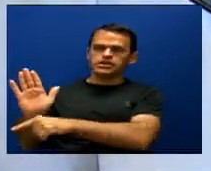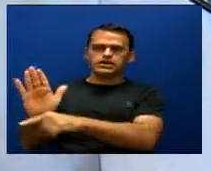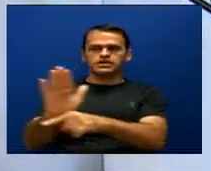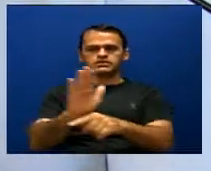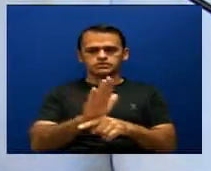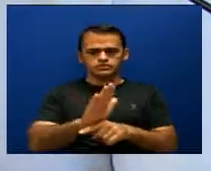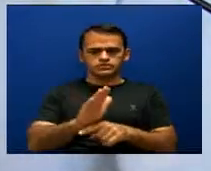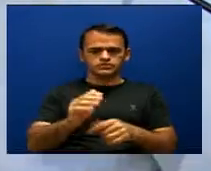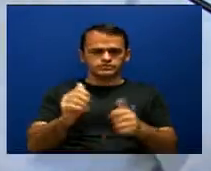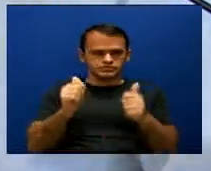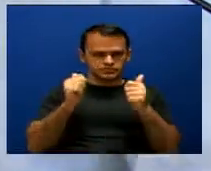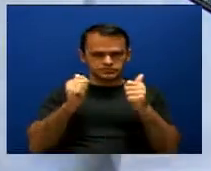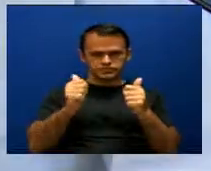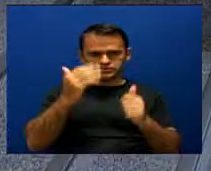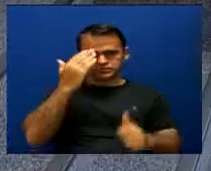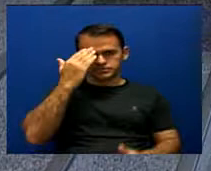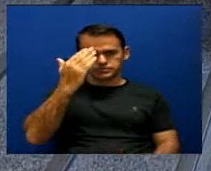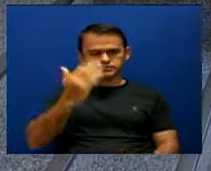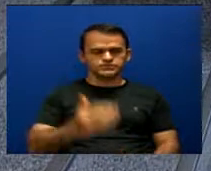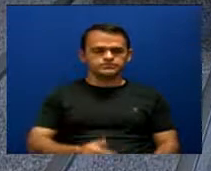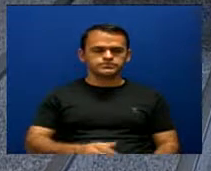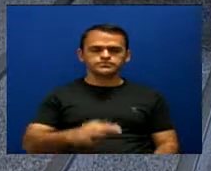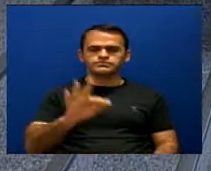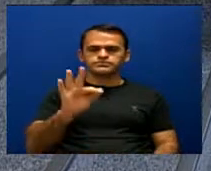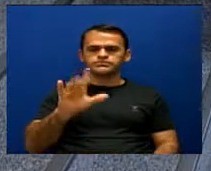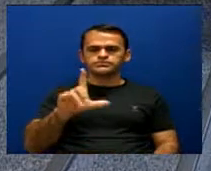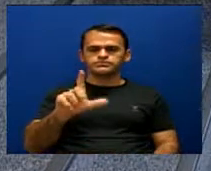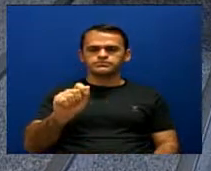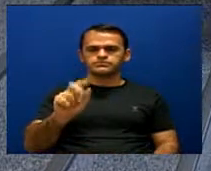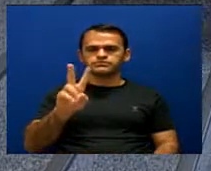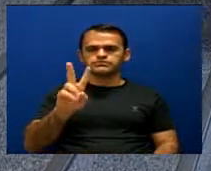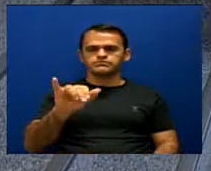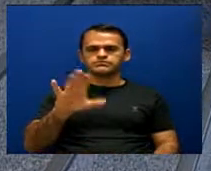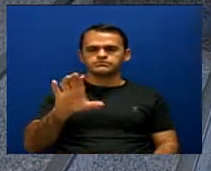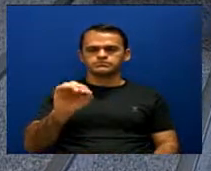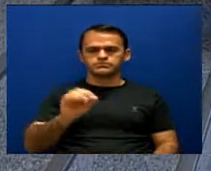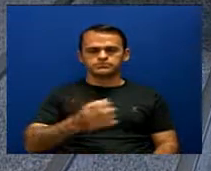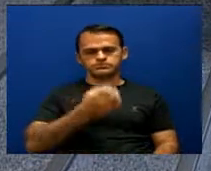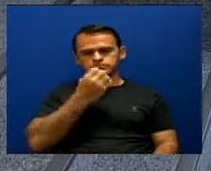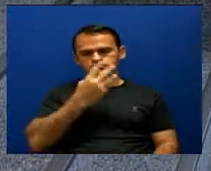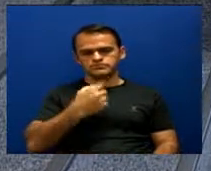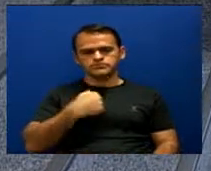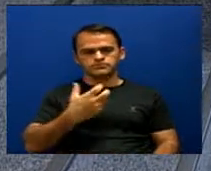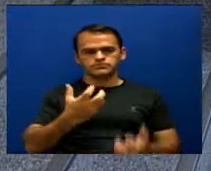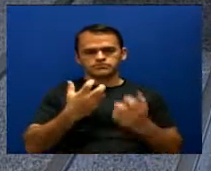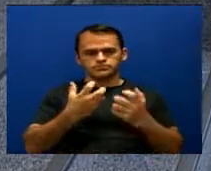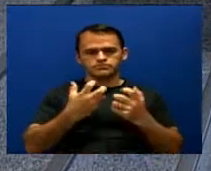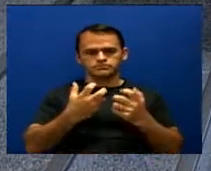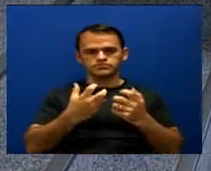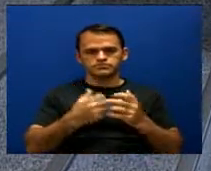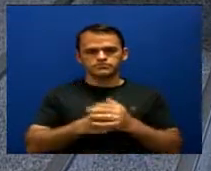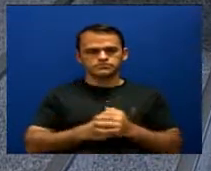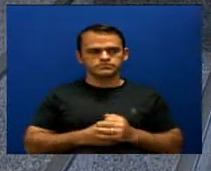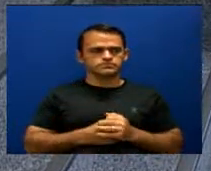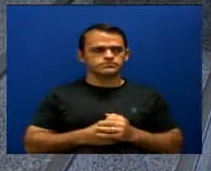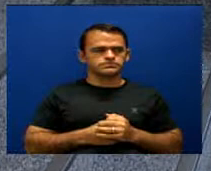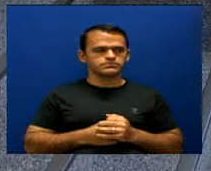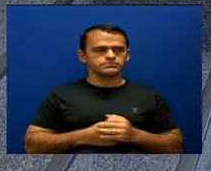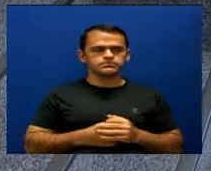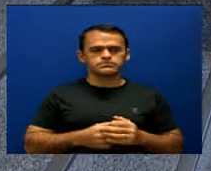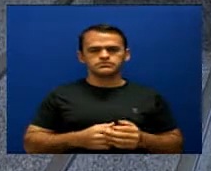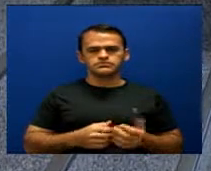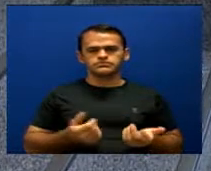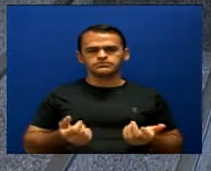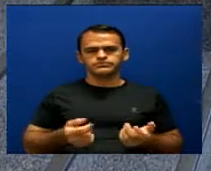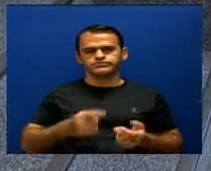nossa equipe, tá bom? Obrigado. Padre Flávio, eu também quero fazer minhas considerações aqui. Ah, desculpa.